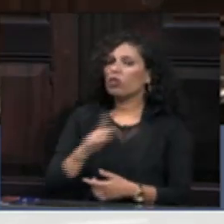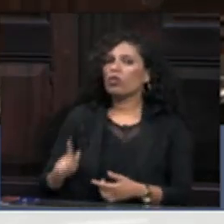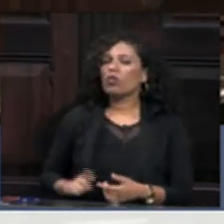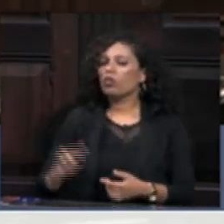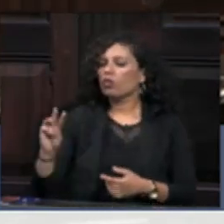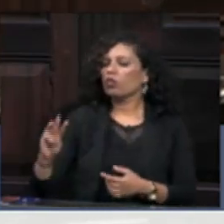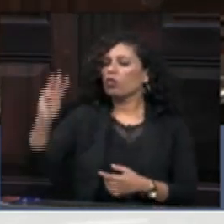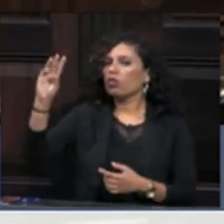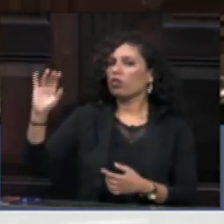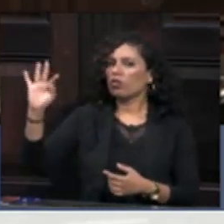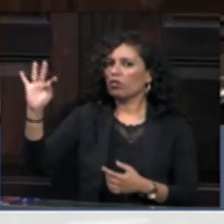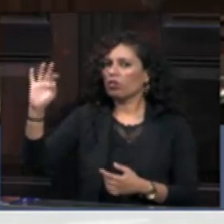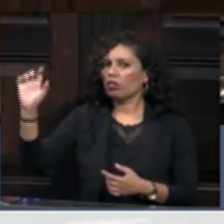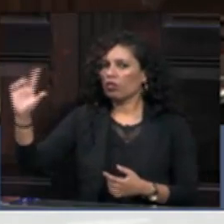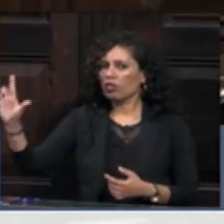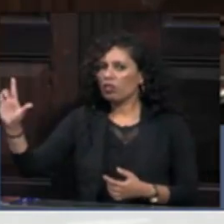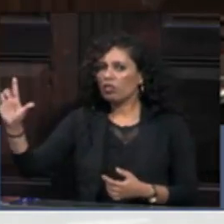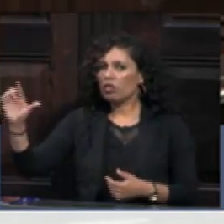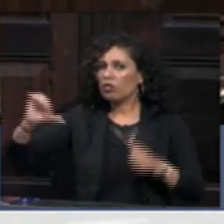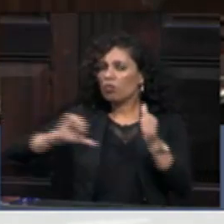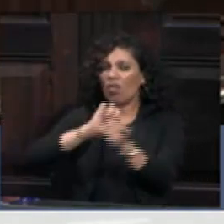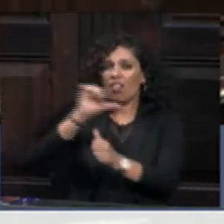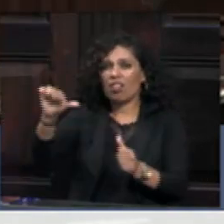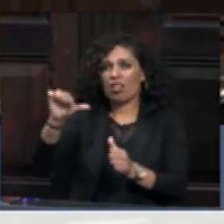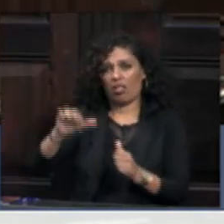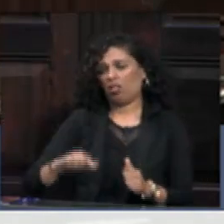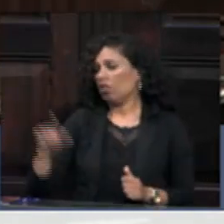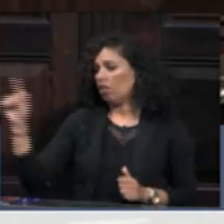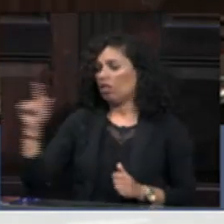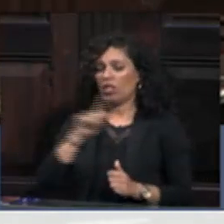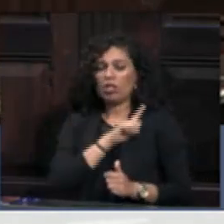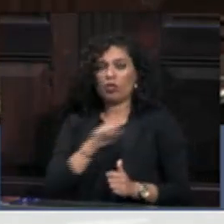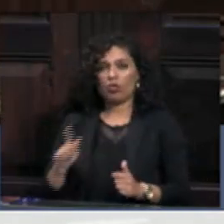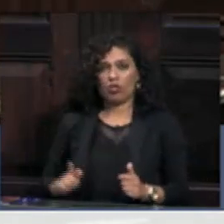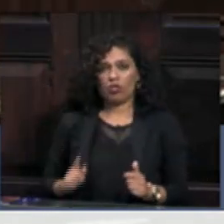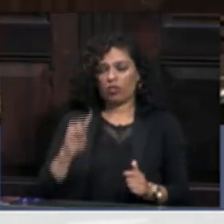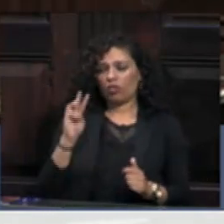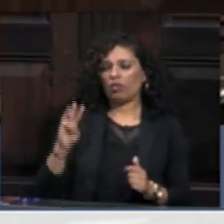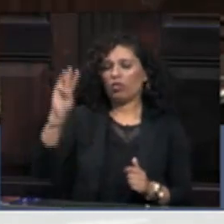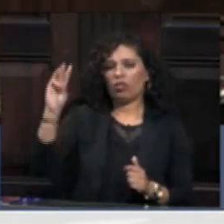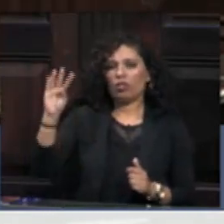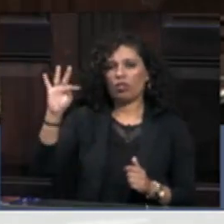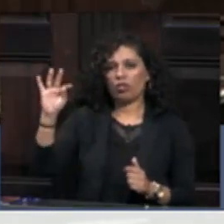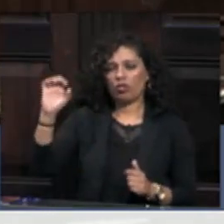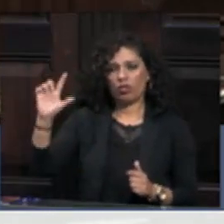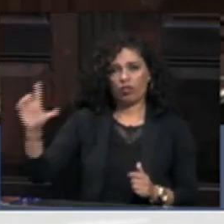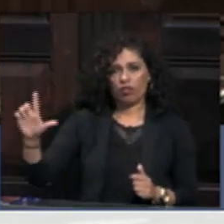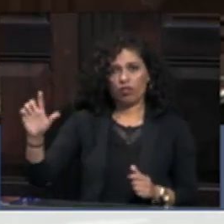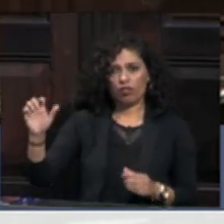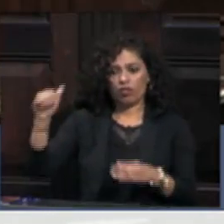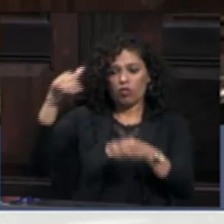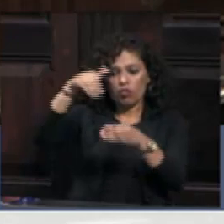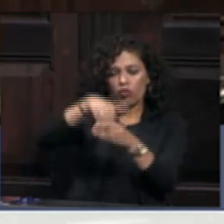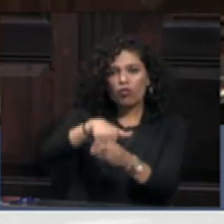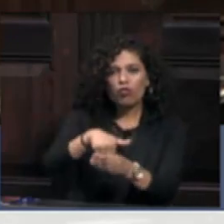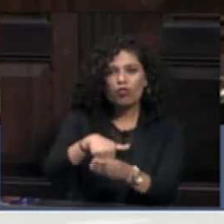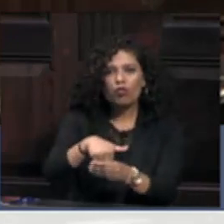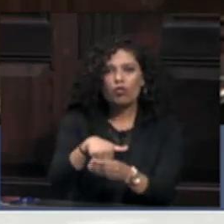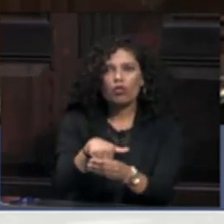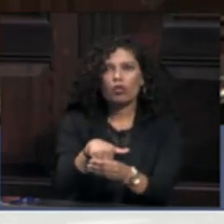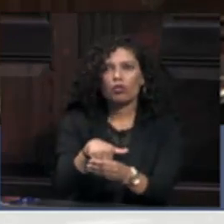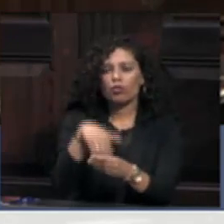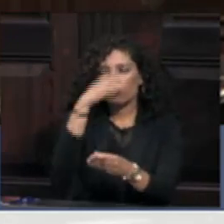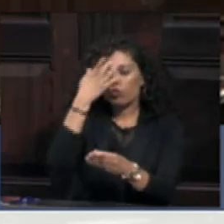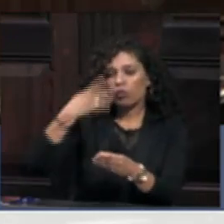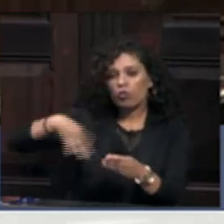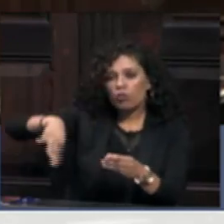que ganhou o voto da população do Rio de Janeiro, que foi eleito no estado